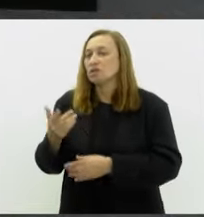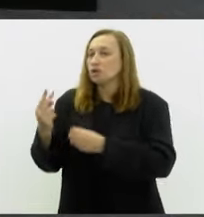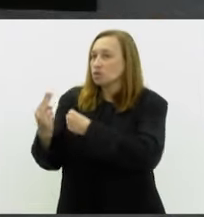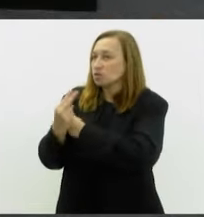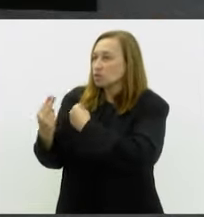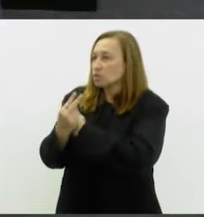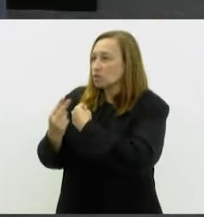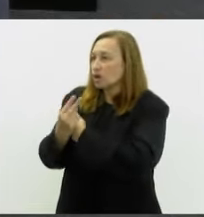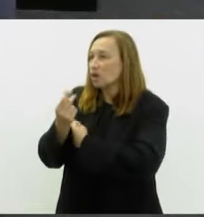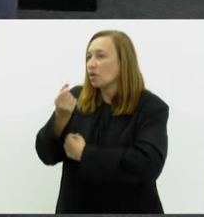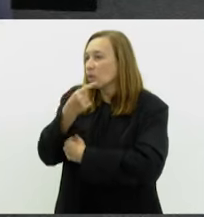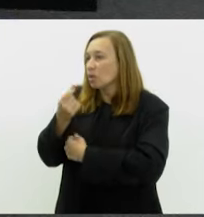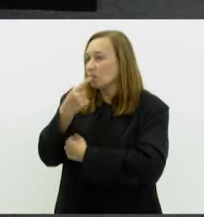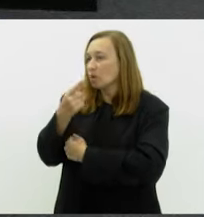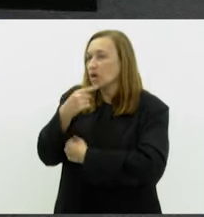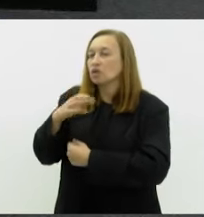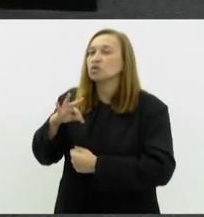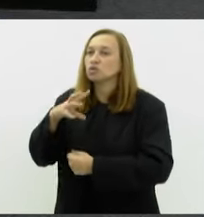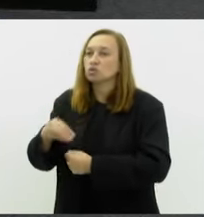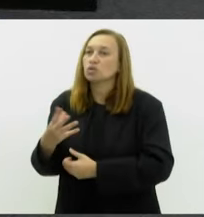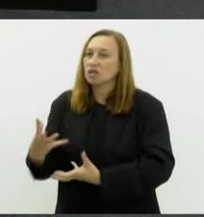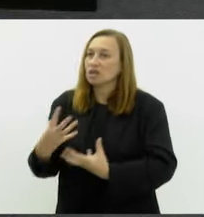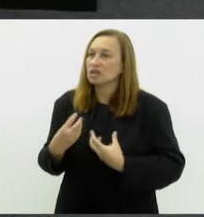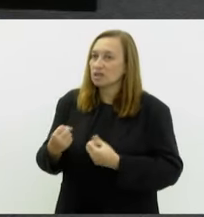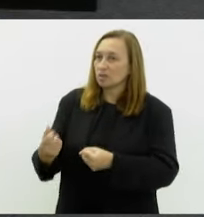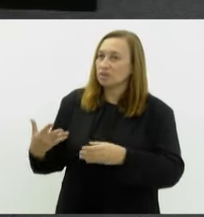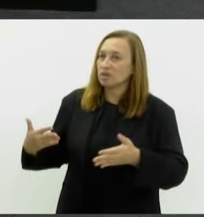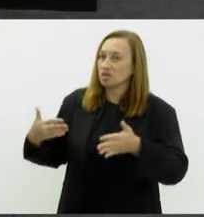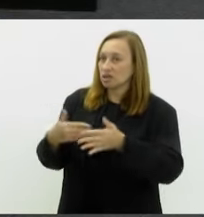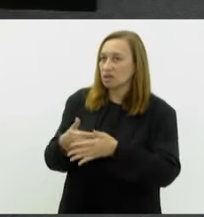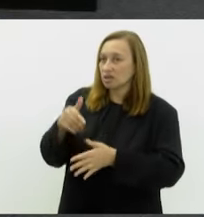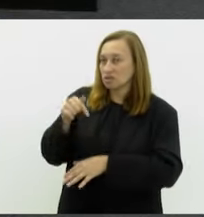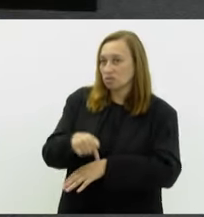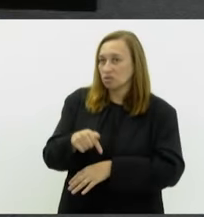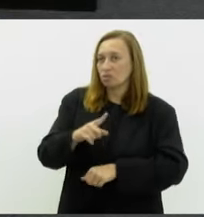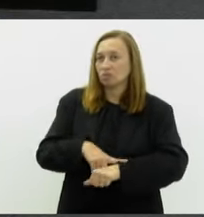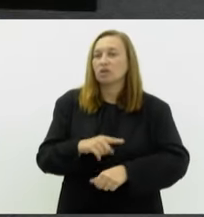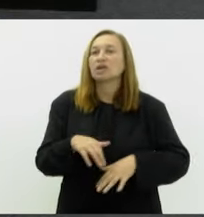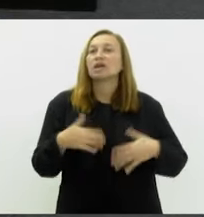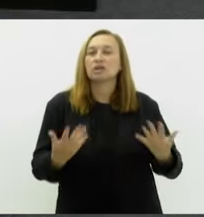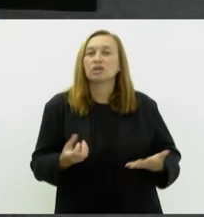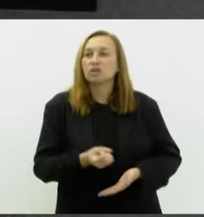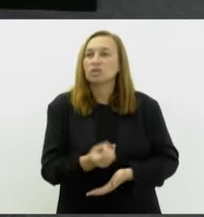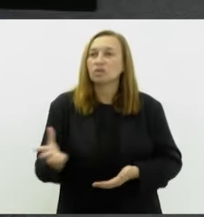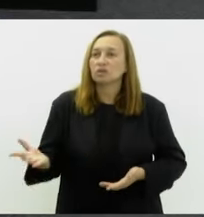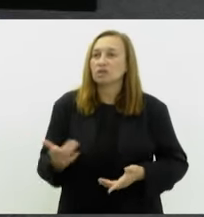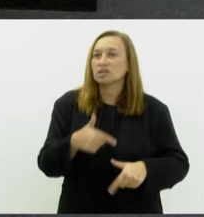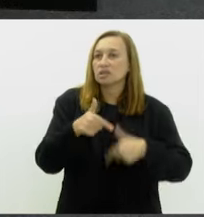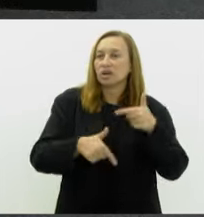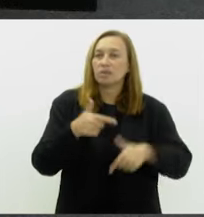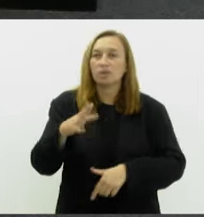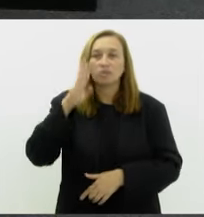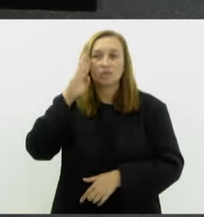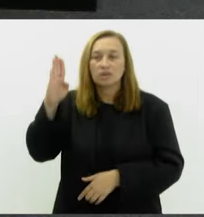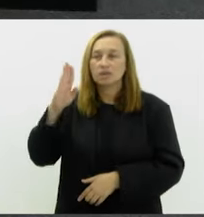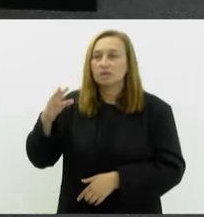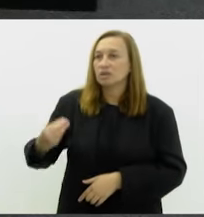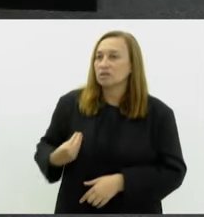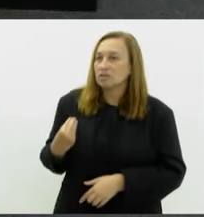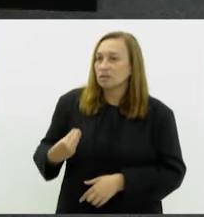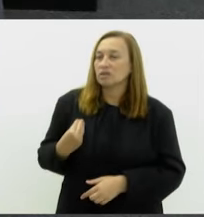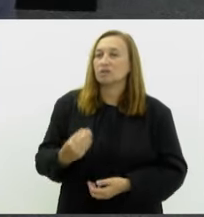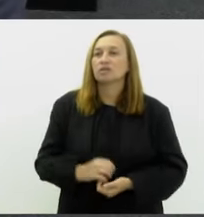os remédios, tudo o que aqui recebemos para chegar até esse momento. Então, o quanto que esse trabalho é fundamental para a própria